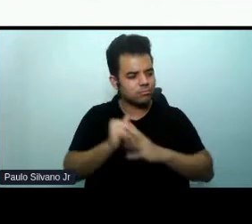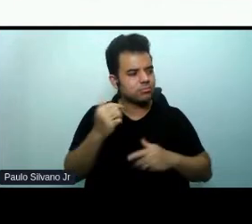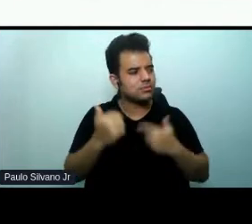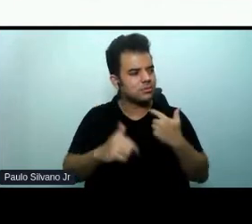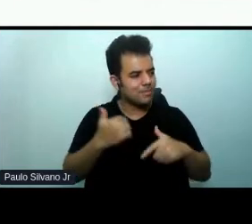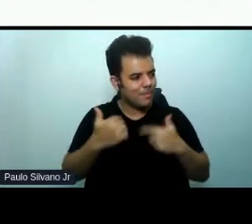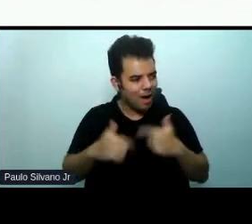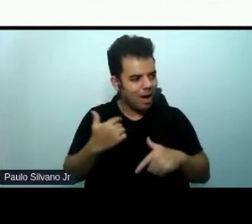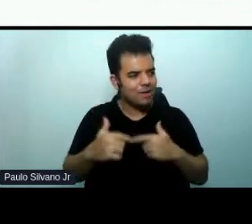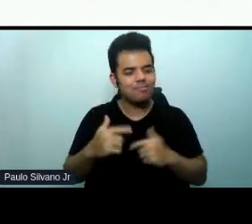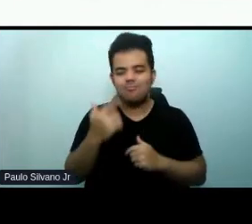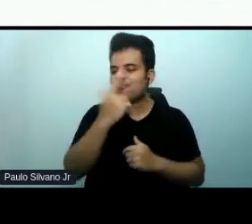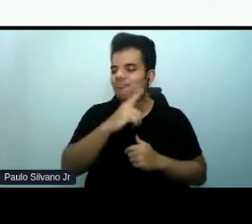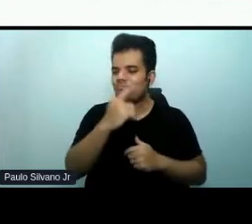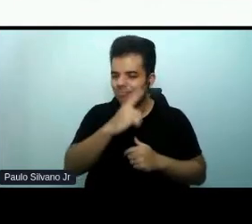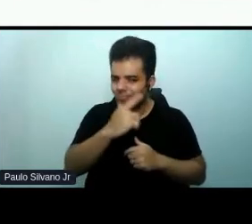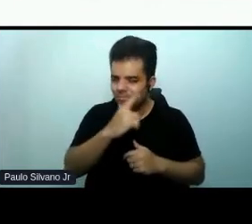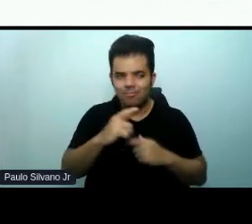assim, em estar